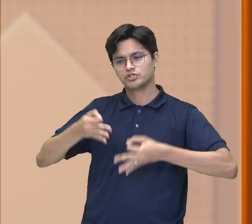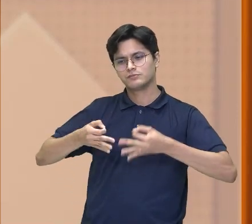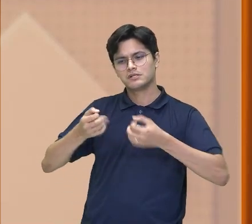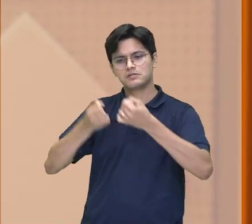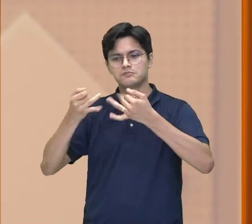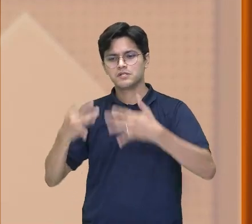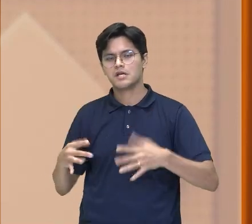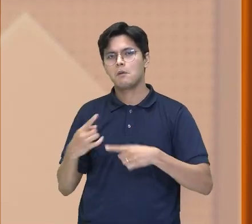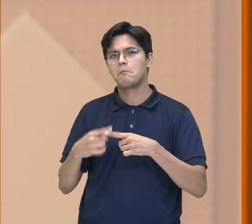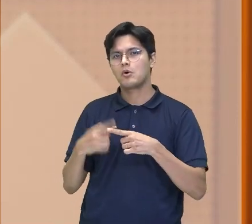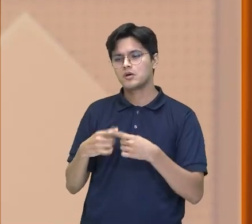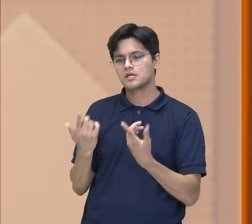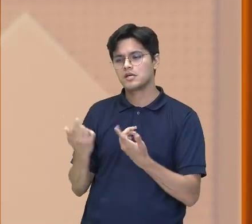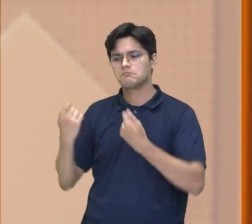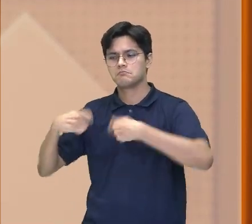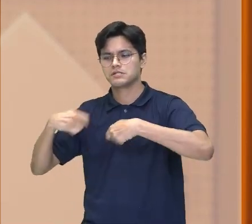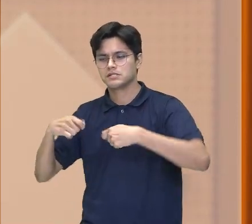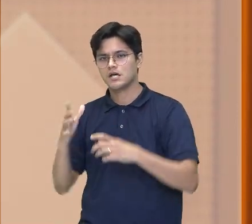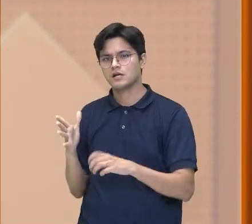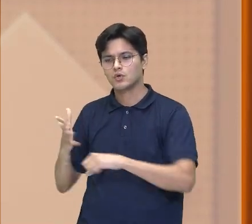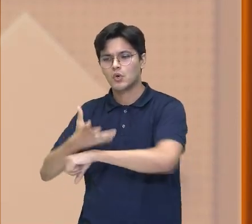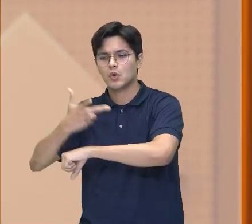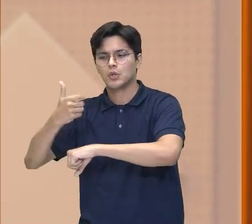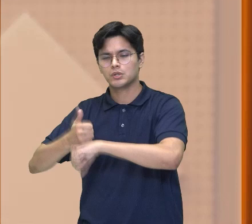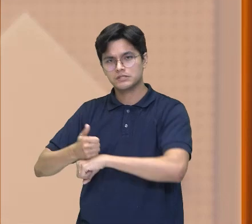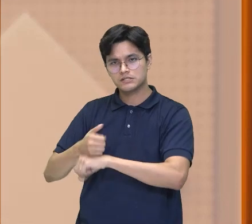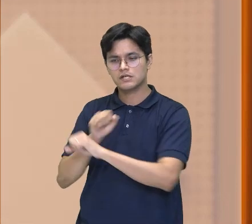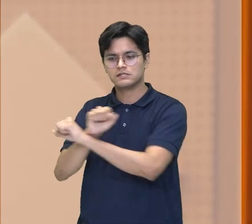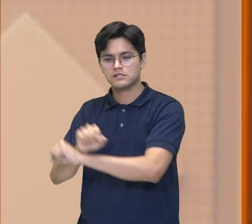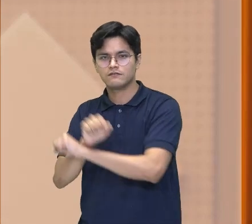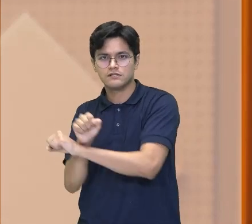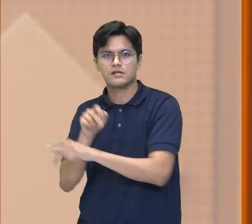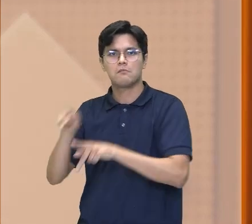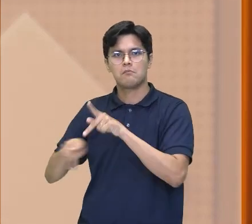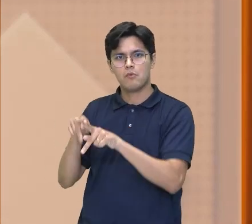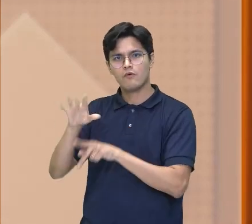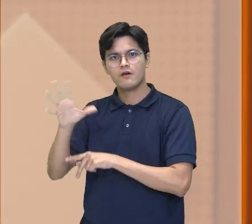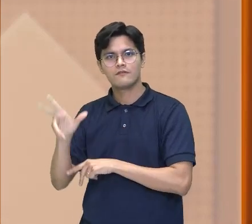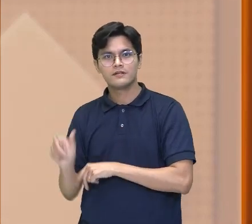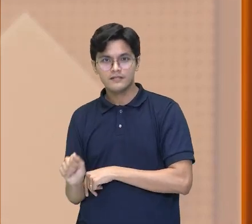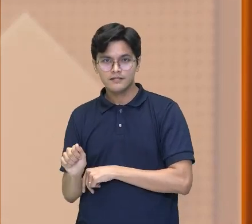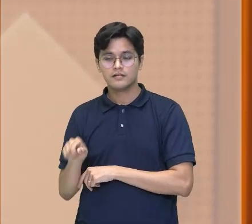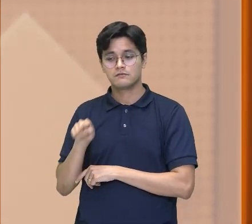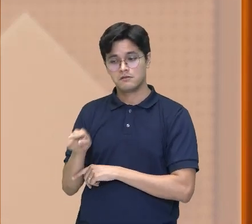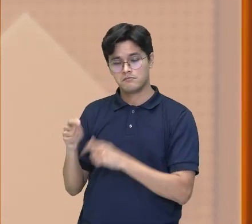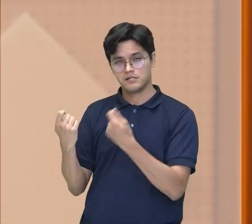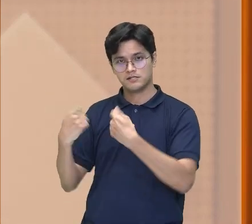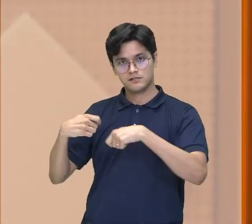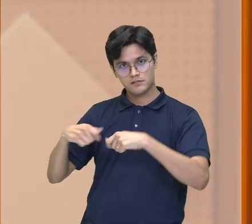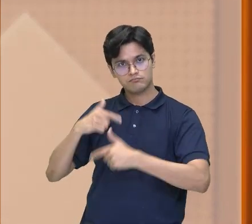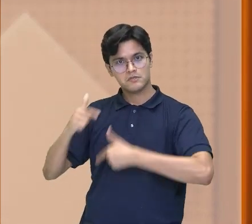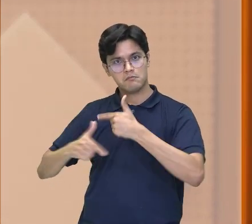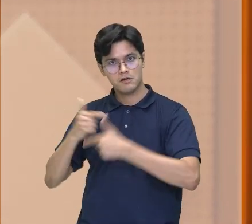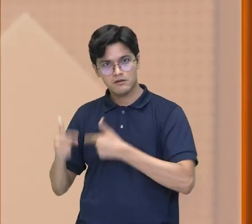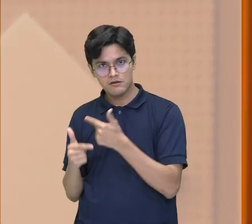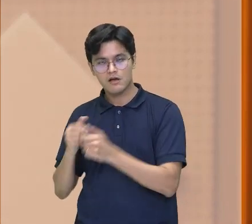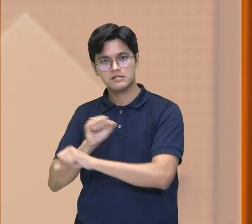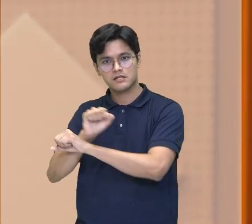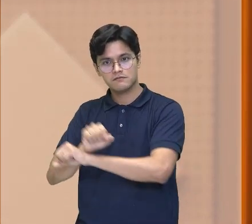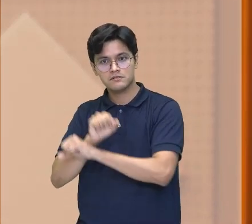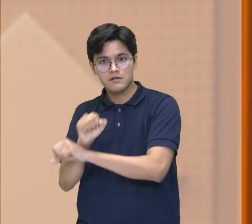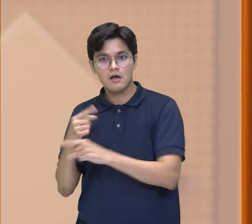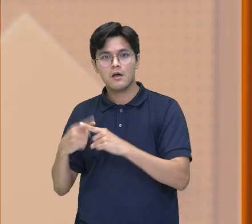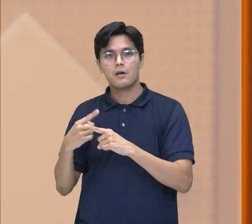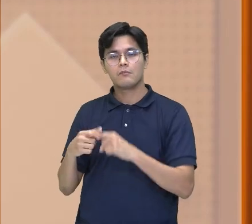uma sub-raça, um sub-humano, e que eles deveriam trabalhar, deveriam ser escravizados, porque eles